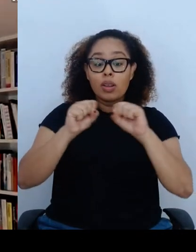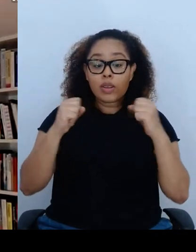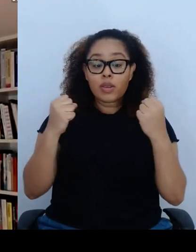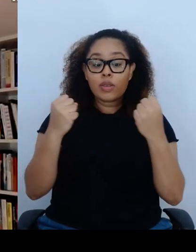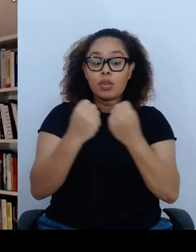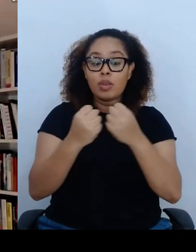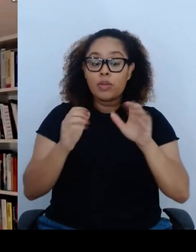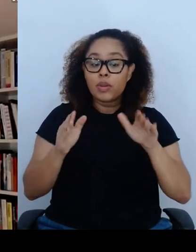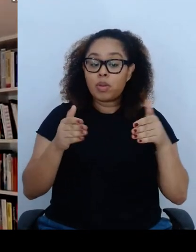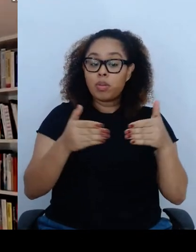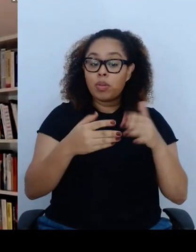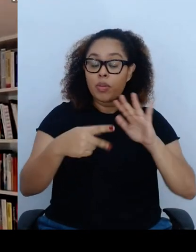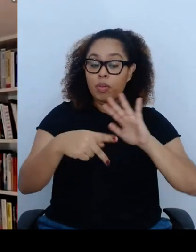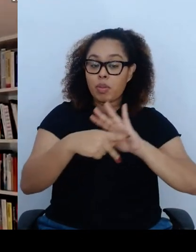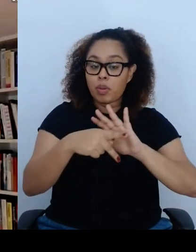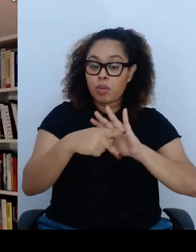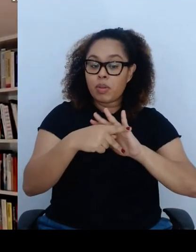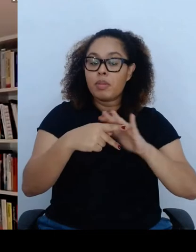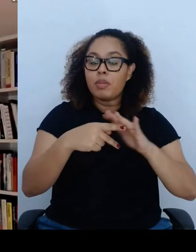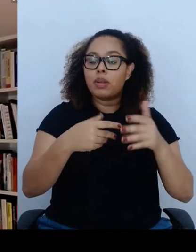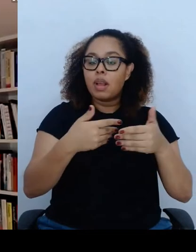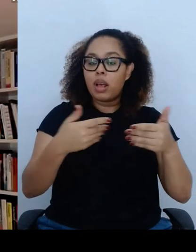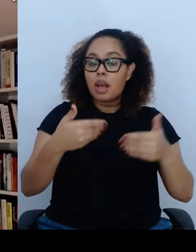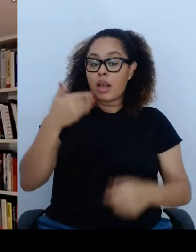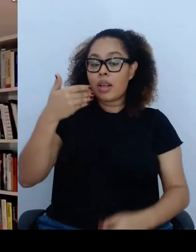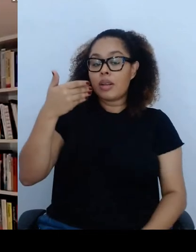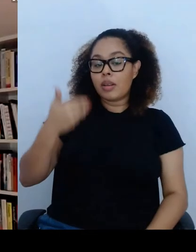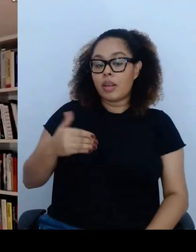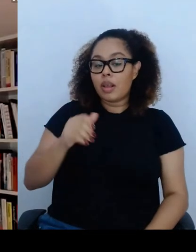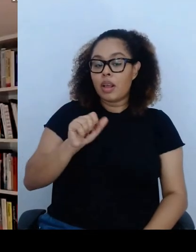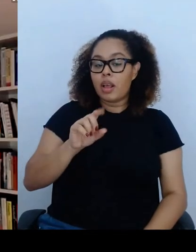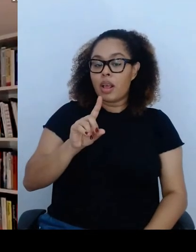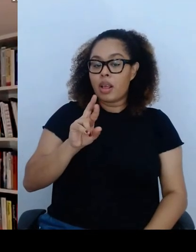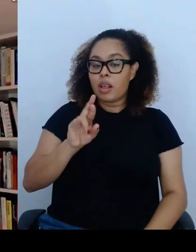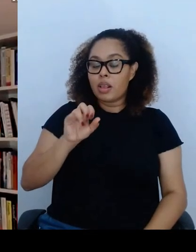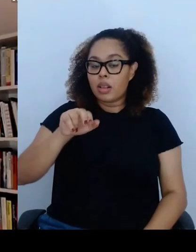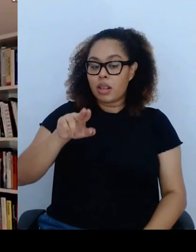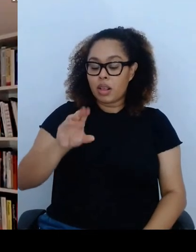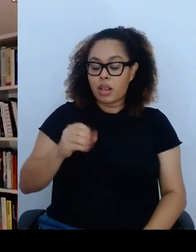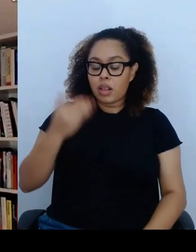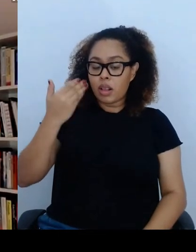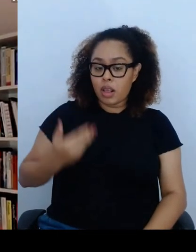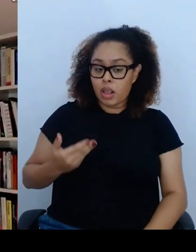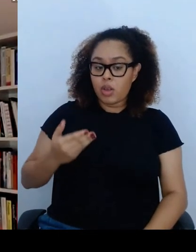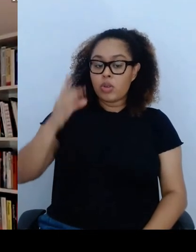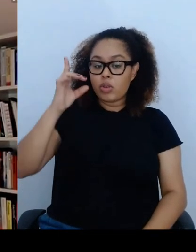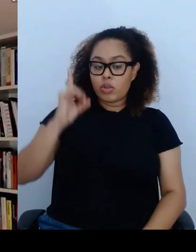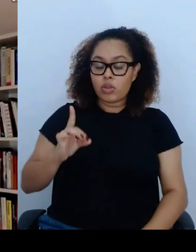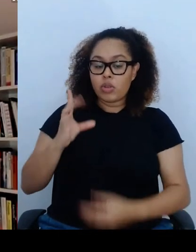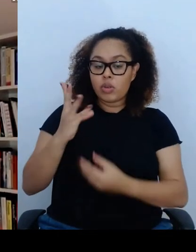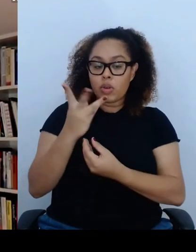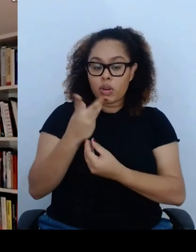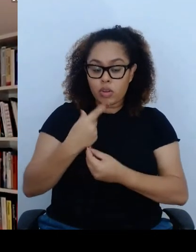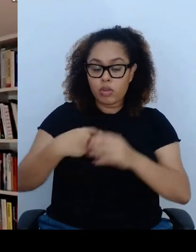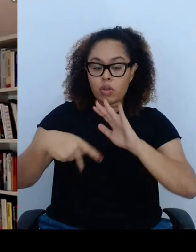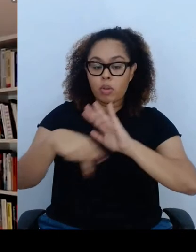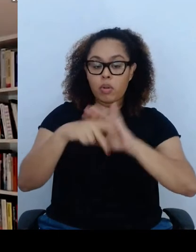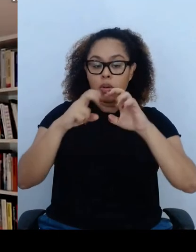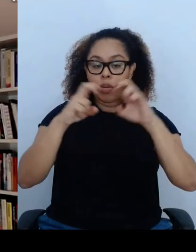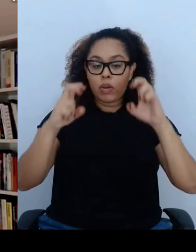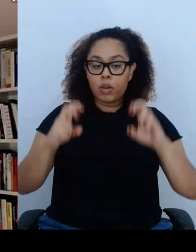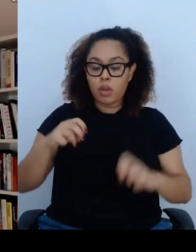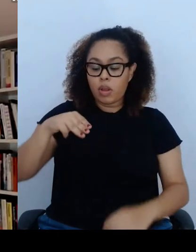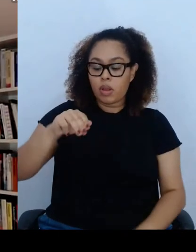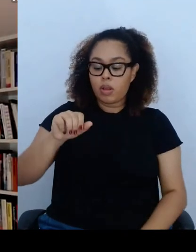Bacon meu nome é Adriano Pedrosa eu sou diretora artístico do MASP Museu de Arte de São Paulo Assis Chateaubriand Bom dia aqui no Brasil